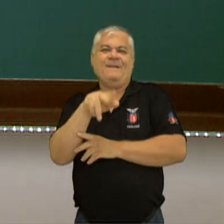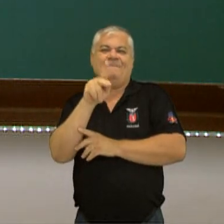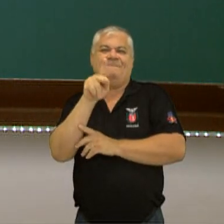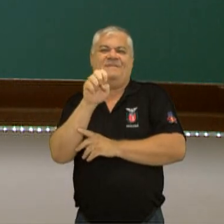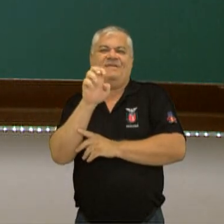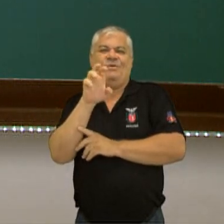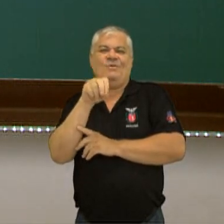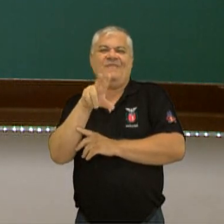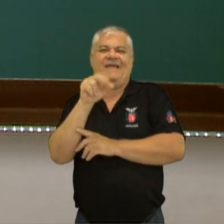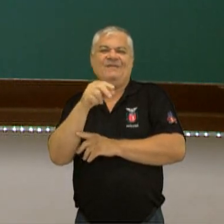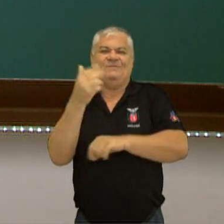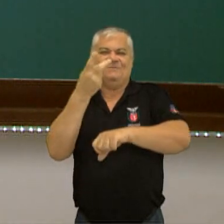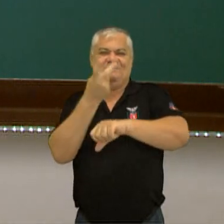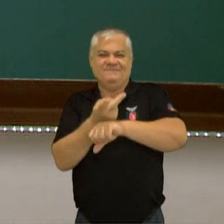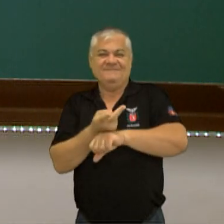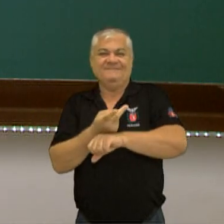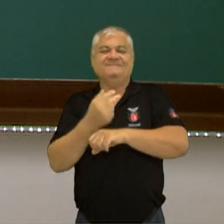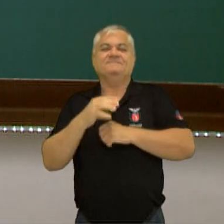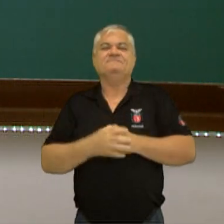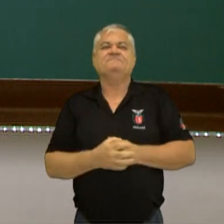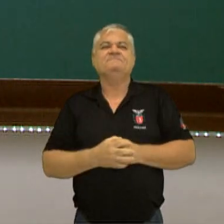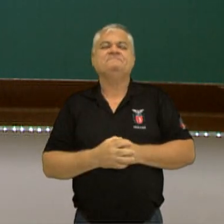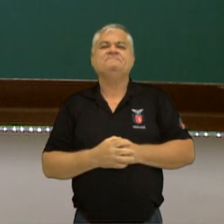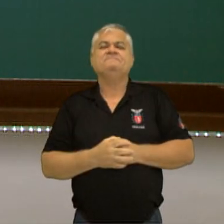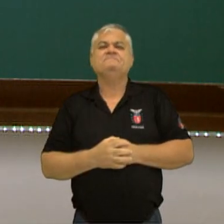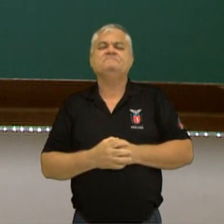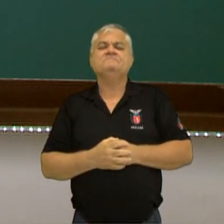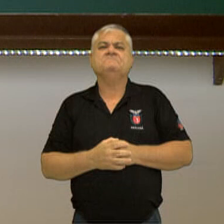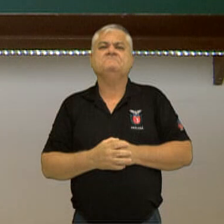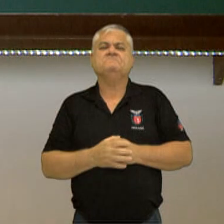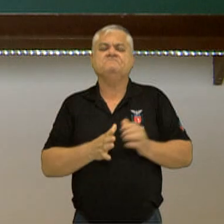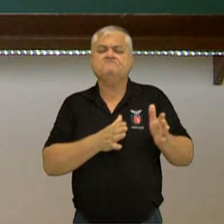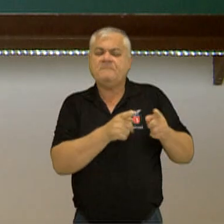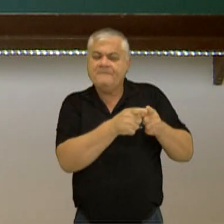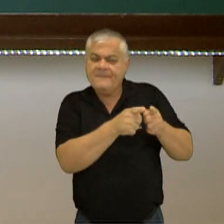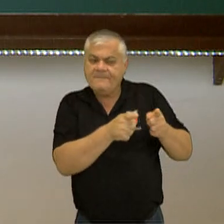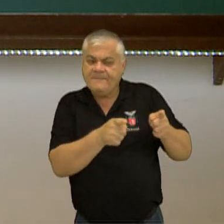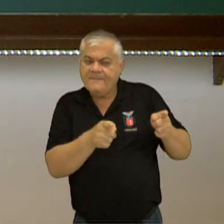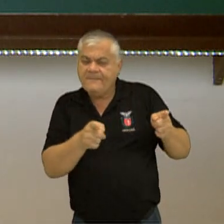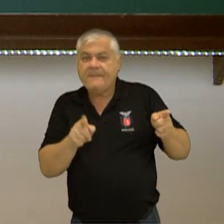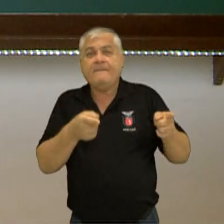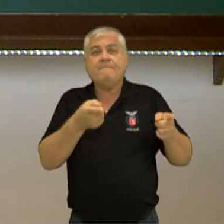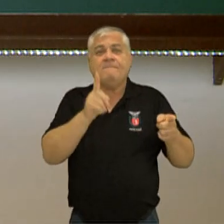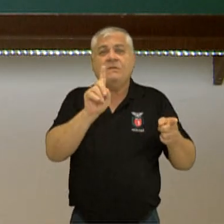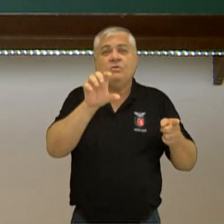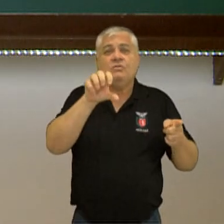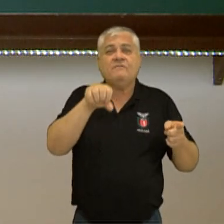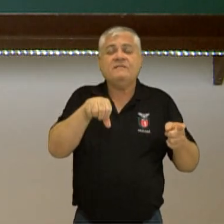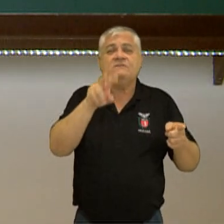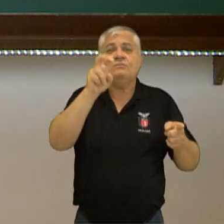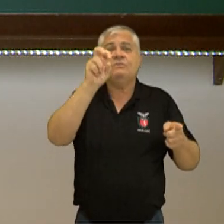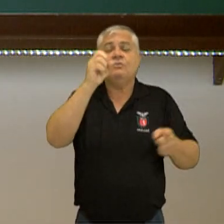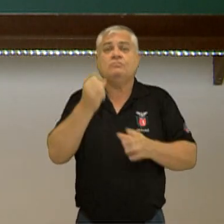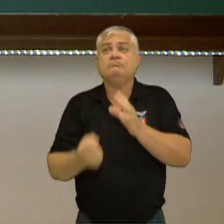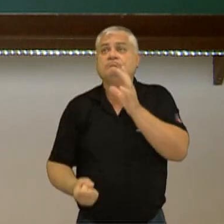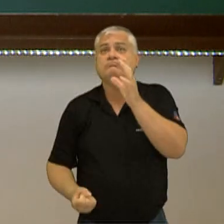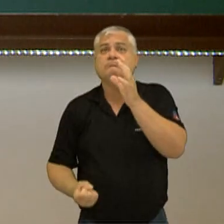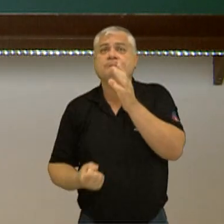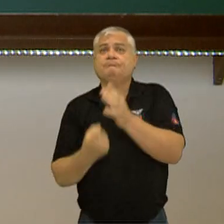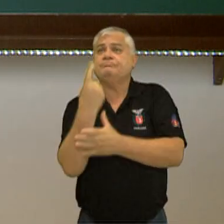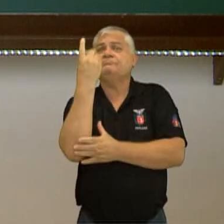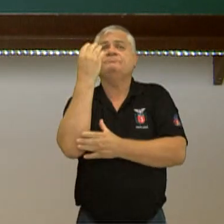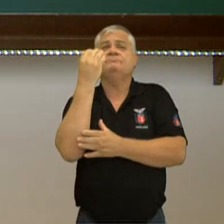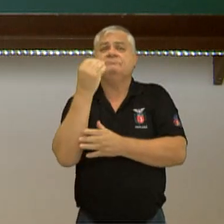legal. Em 1958, surgiu o primeiro estádio no Brasil, que é o